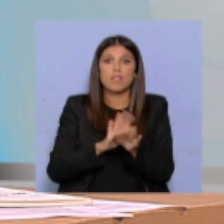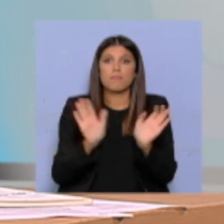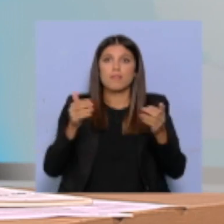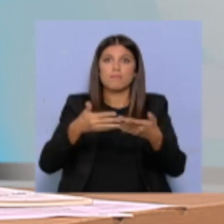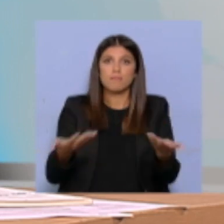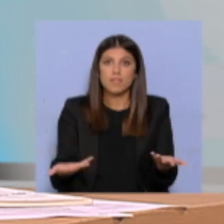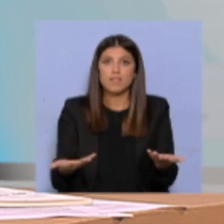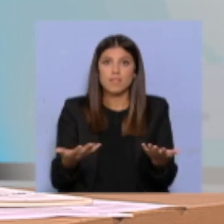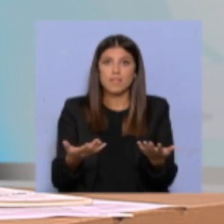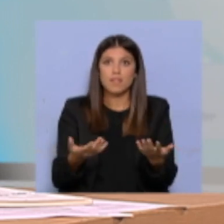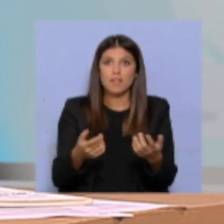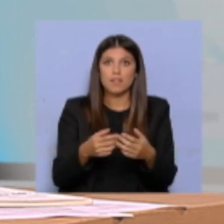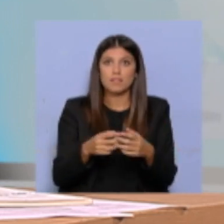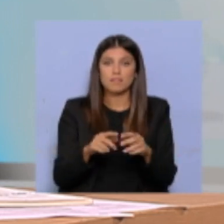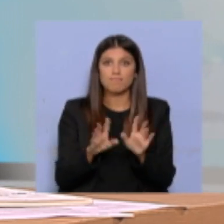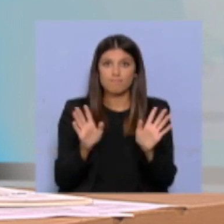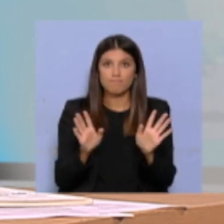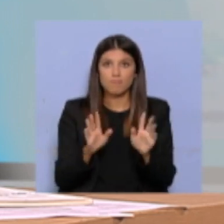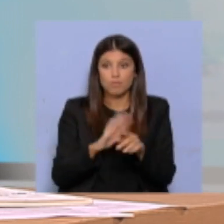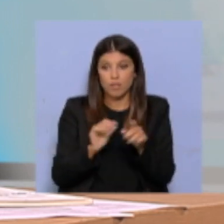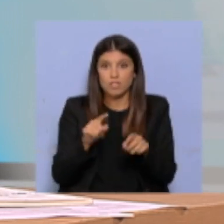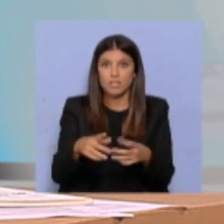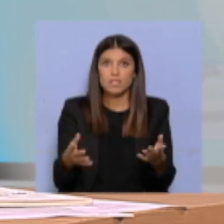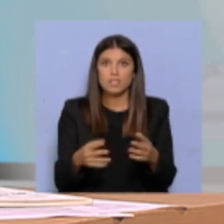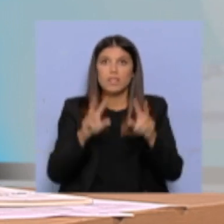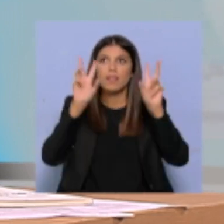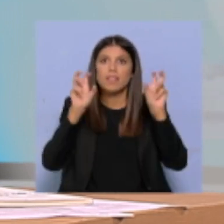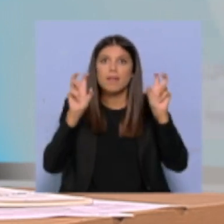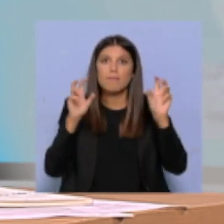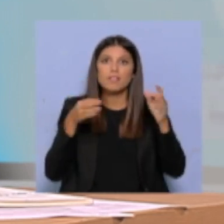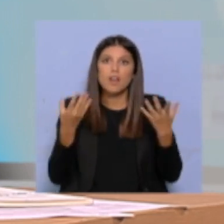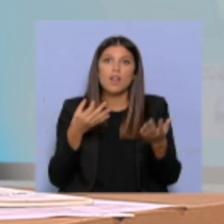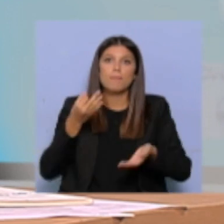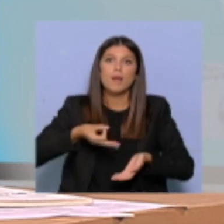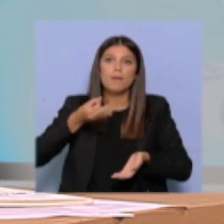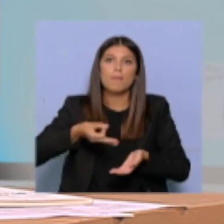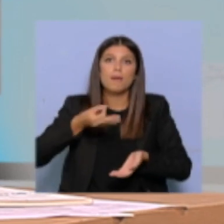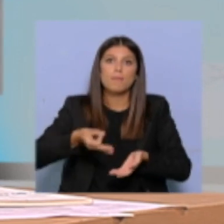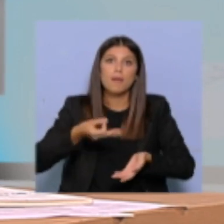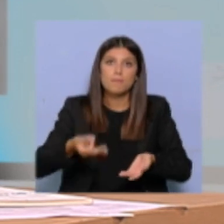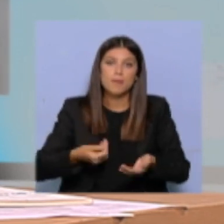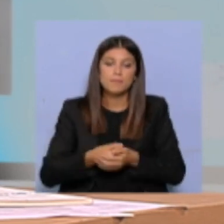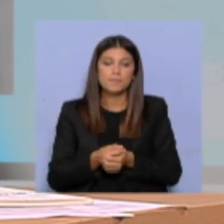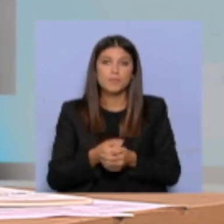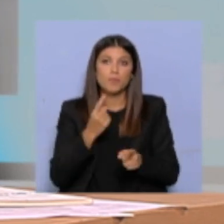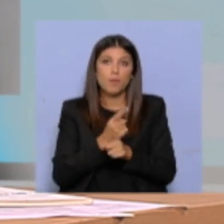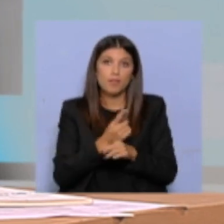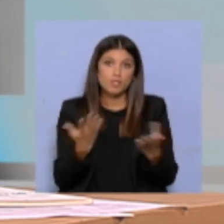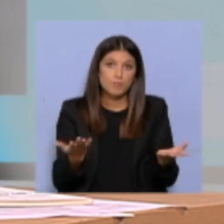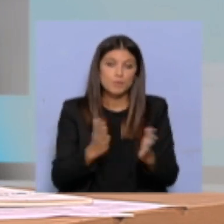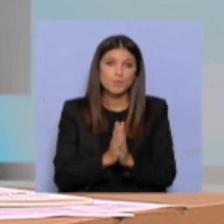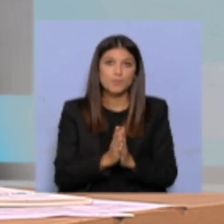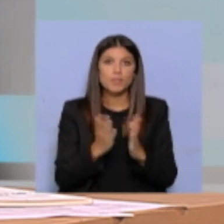fruto do desaparecimento de títulos. Daí que vamos tentar, agora, numa ronda negocial junto